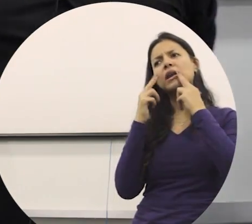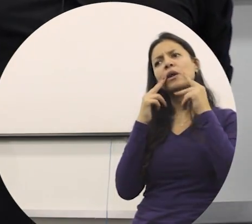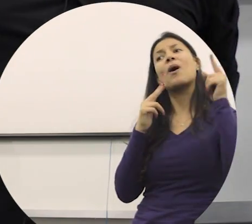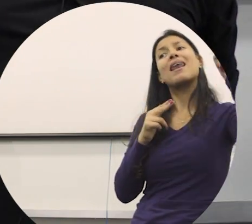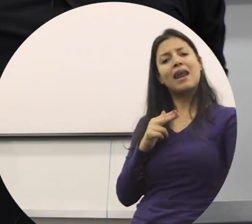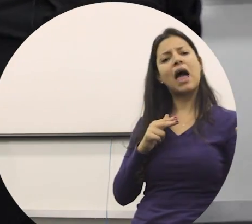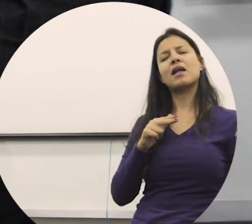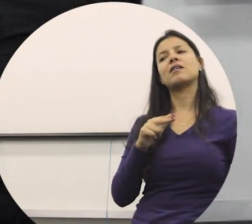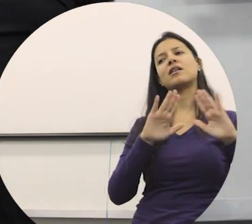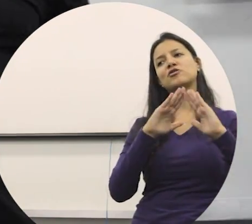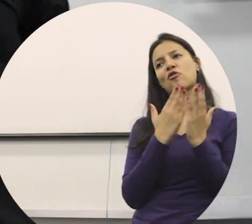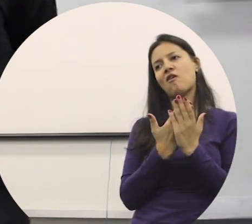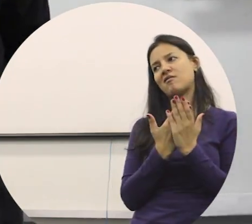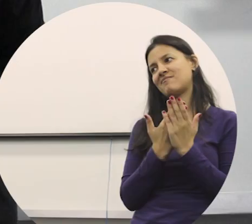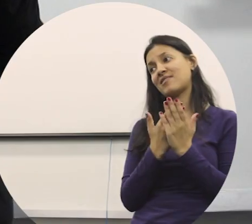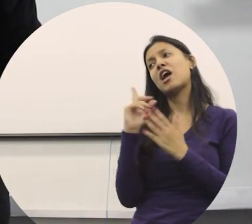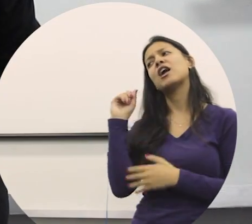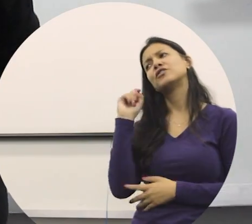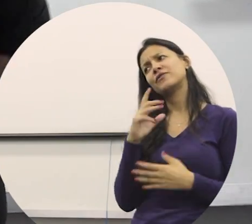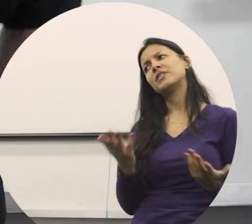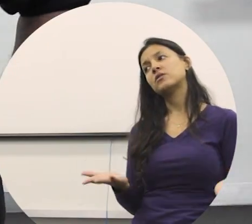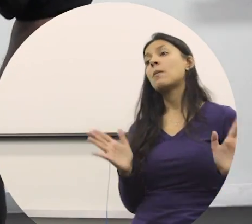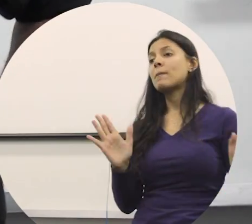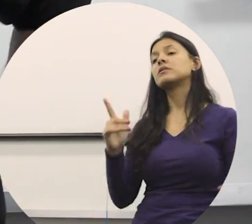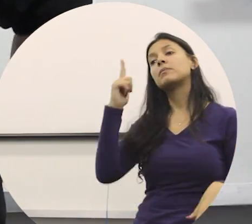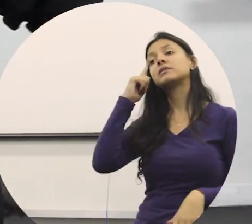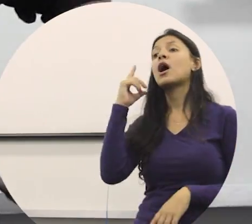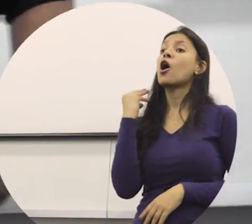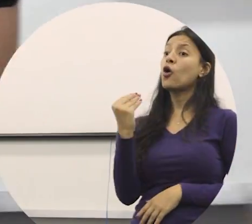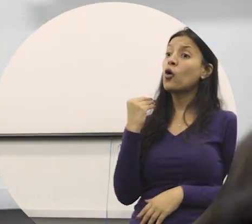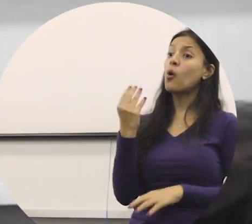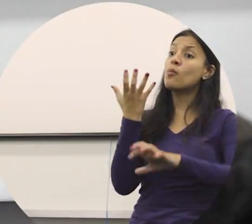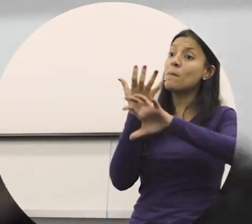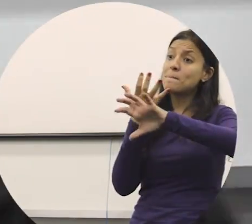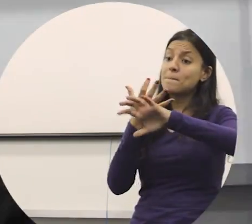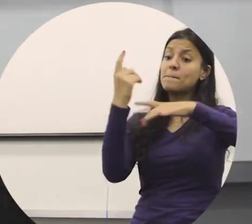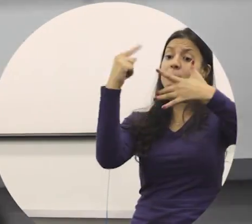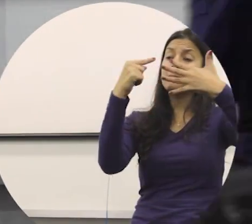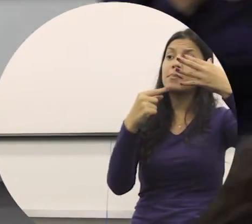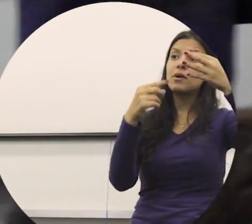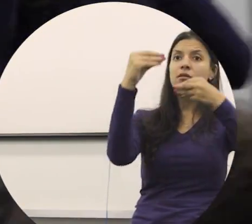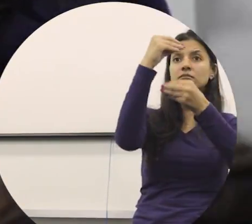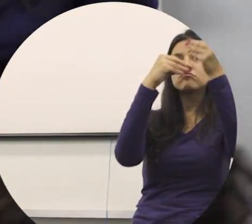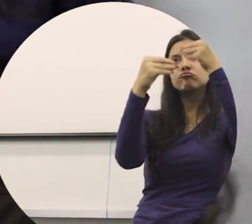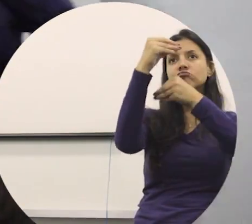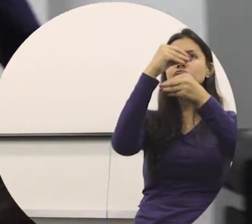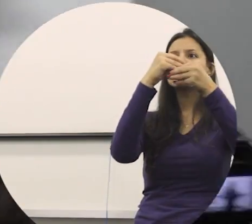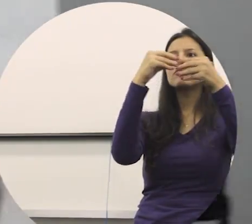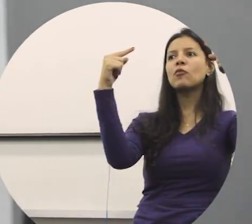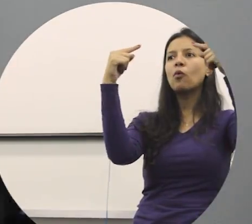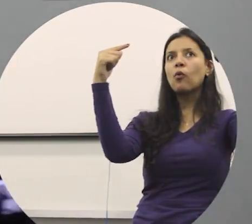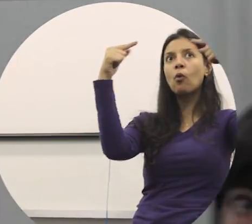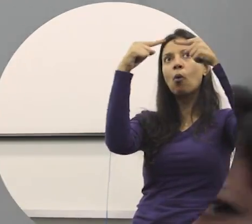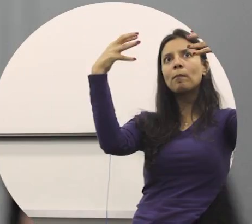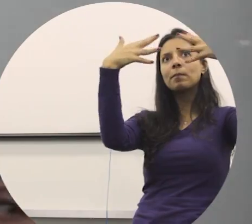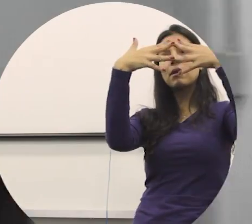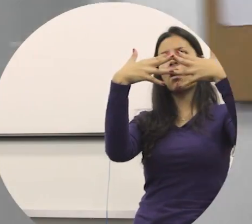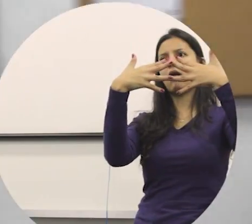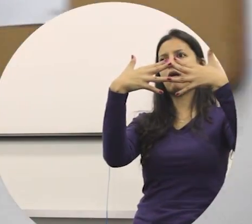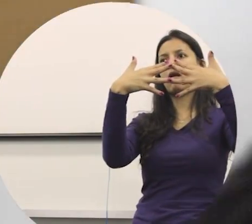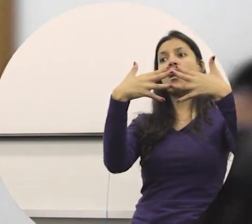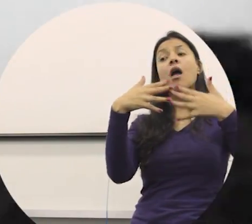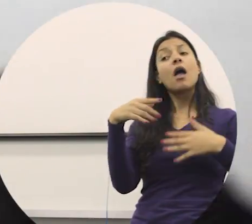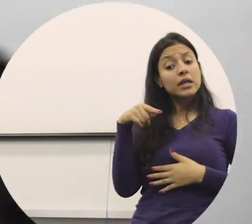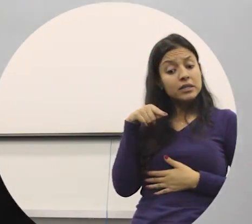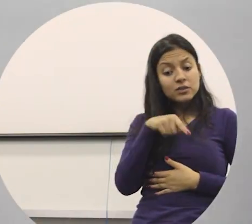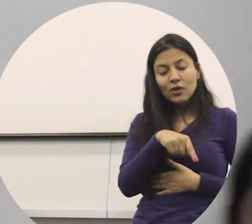mas pensando nesse processo de aquisição, pensar como articular a questão da grade curricular. Exatamente. É um ponto crucial que eu acho que aqui